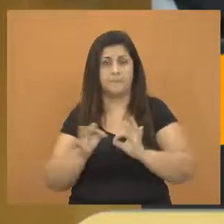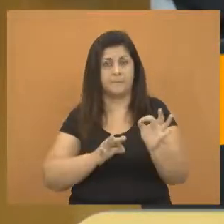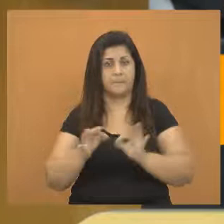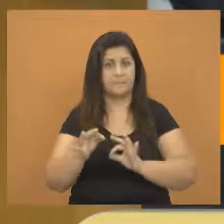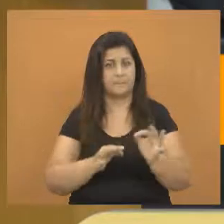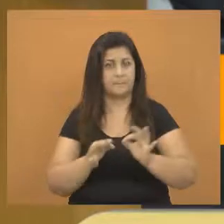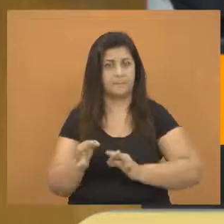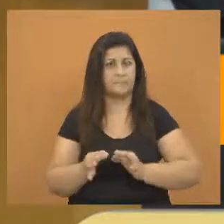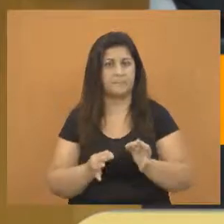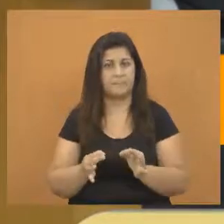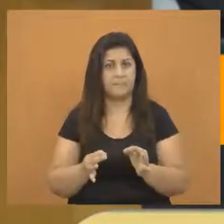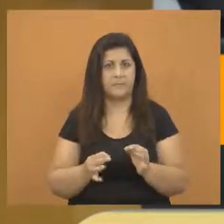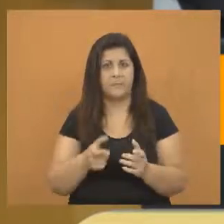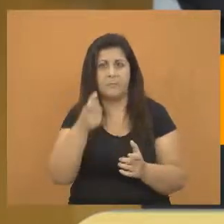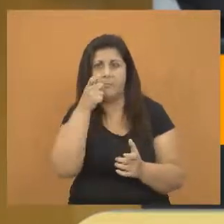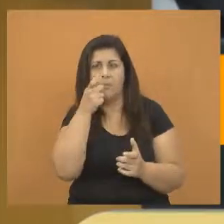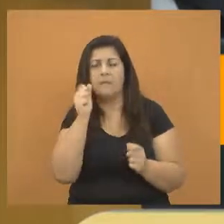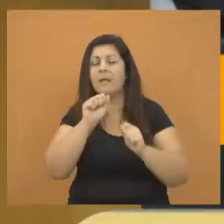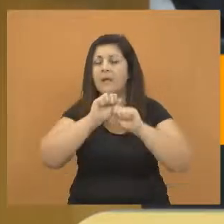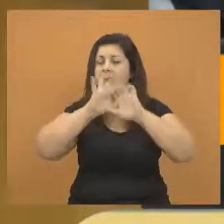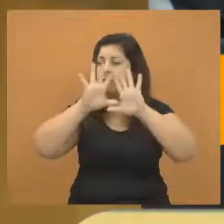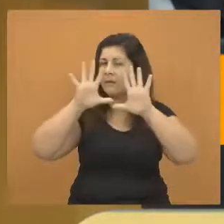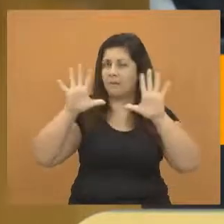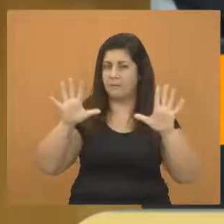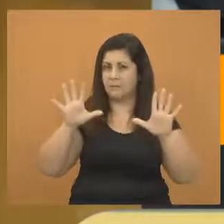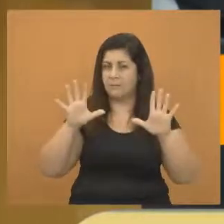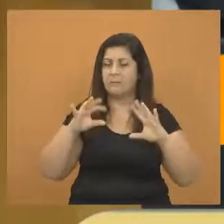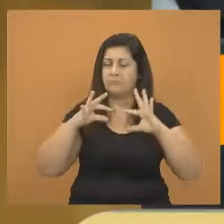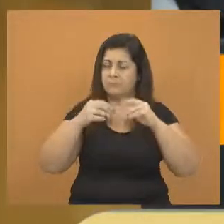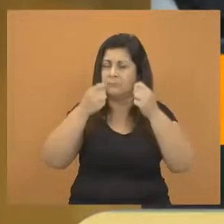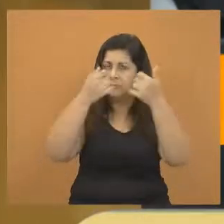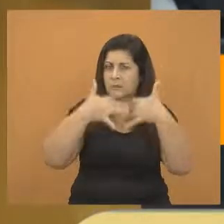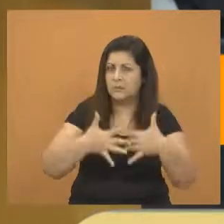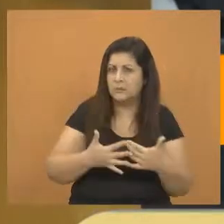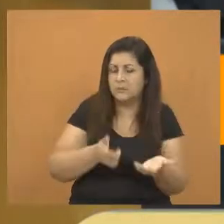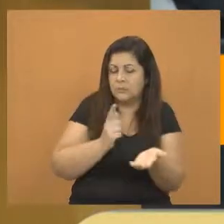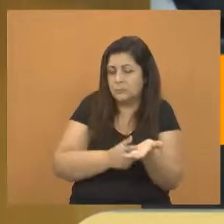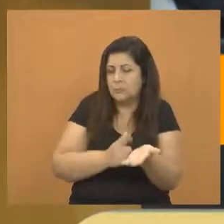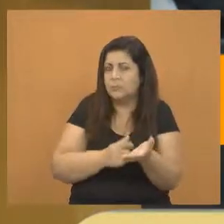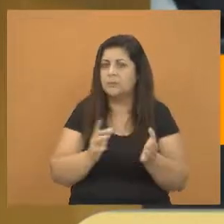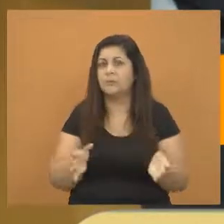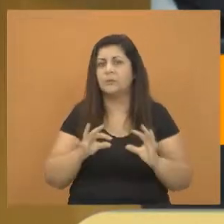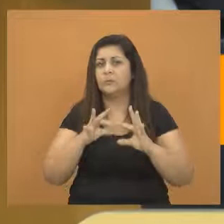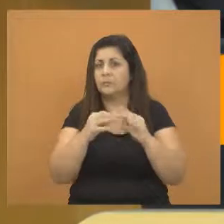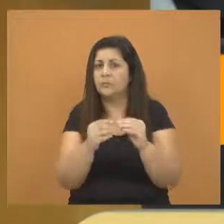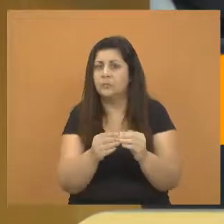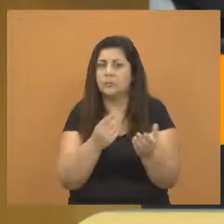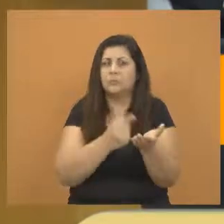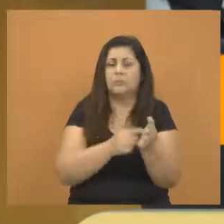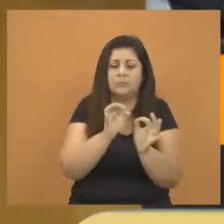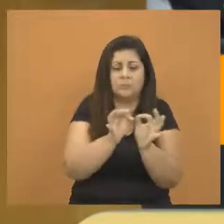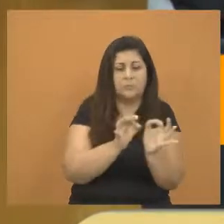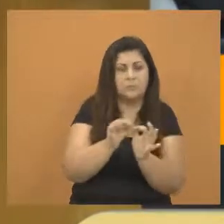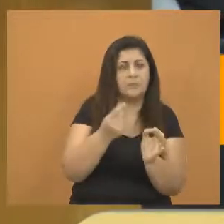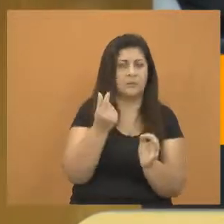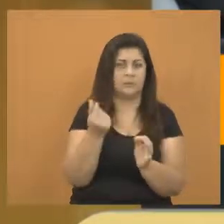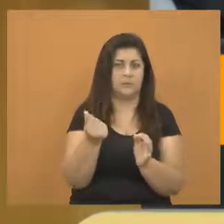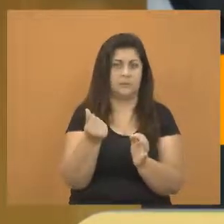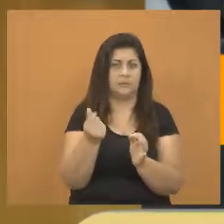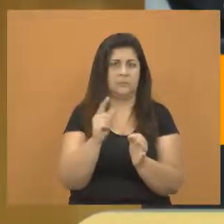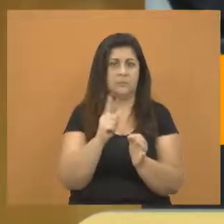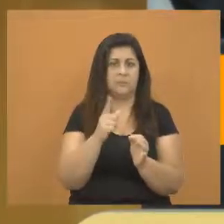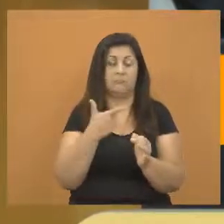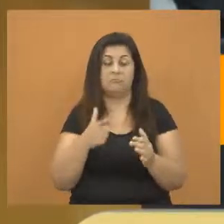de forma a conferir maior transparência ao processo de planejamento e execução orçamentárias, não se constituindo